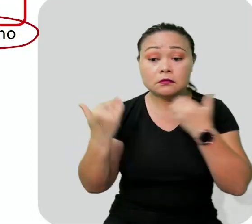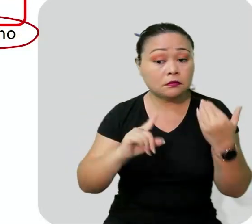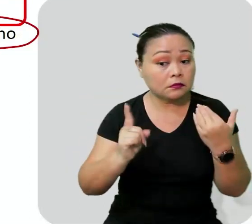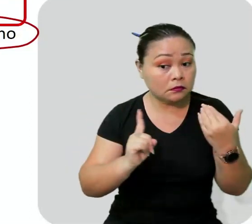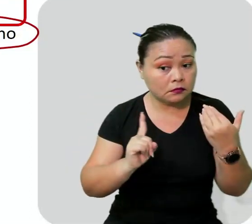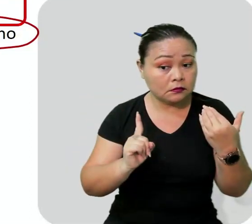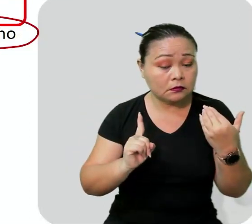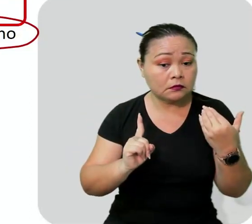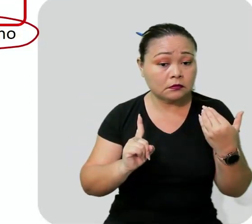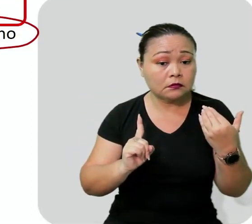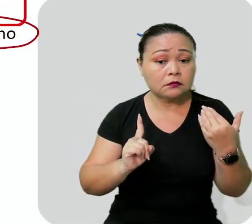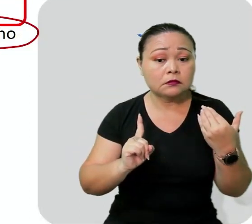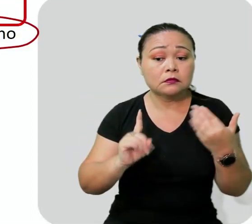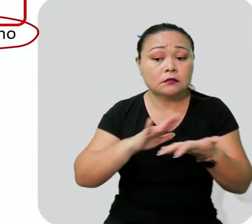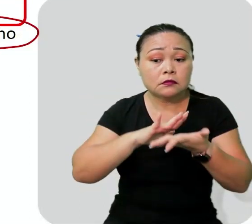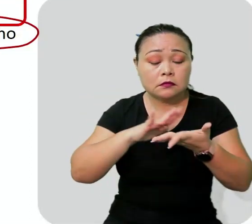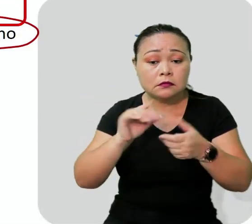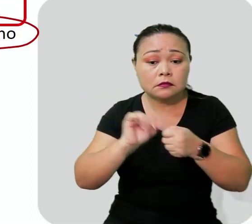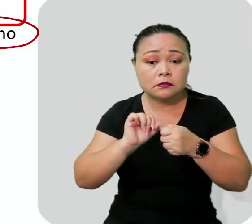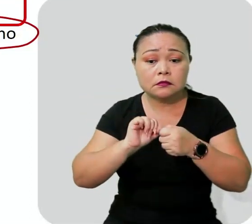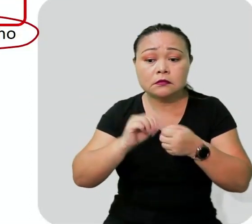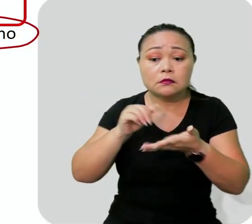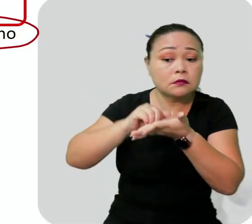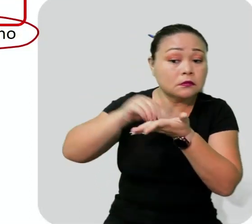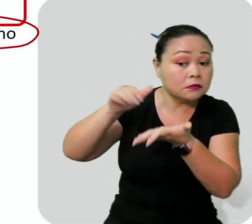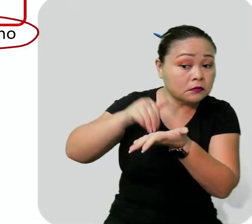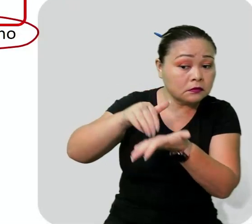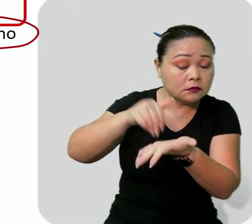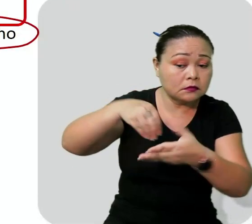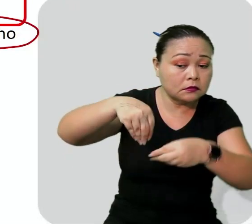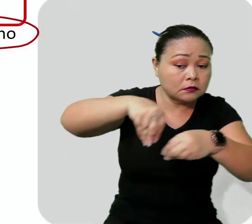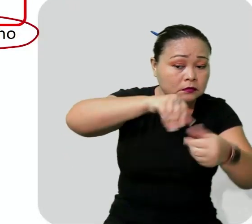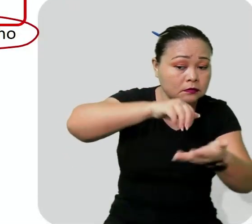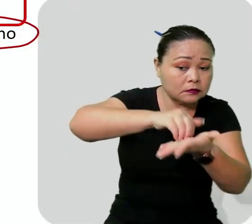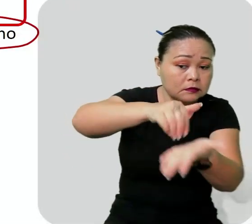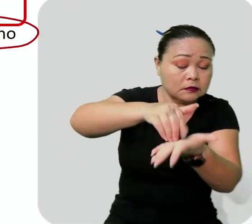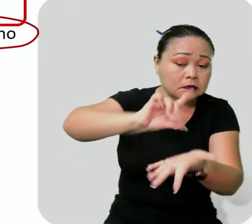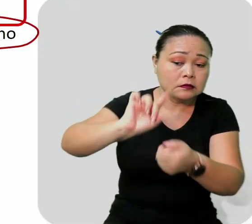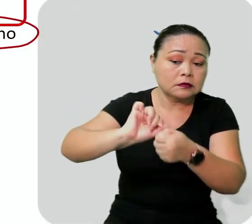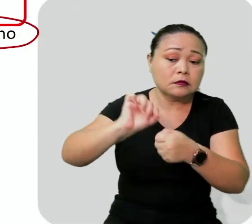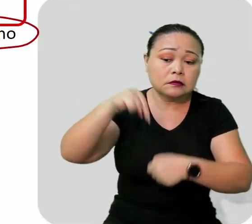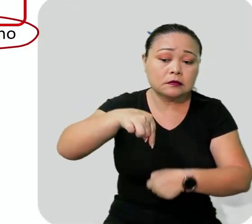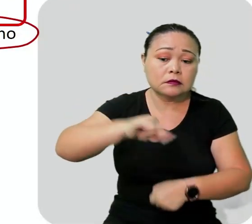eliminados, muito menos foram expulsos pelos conquistadores